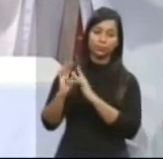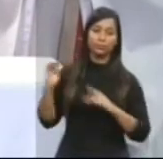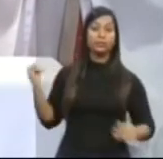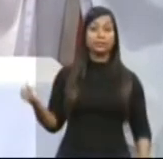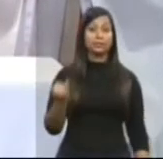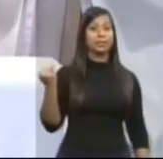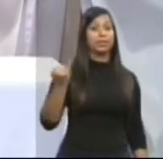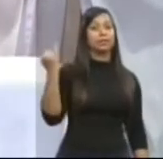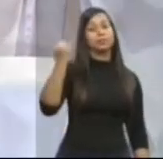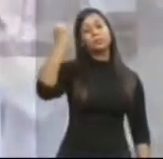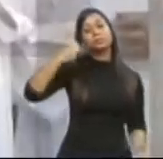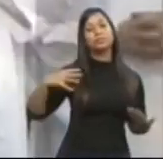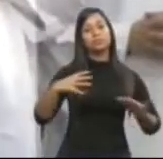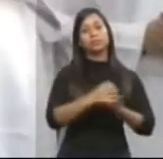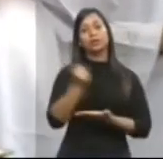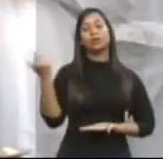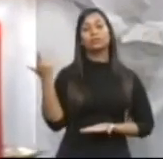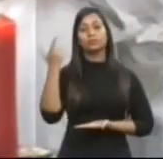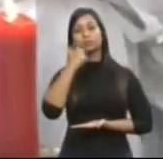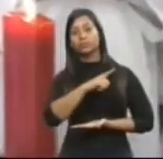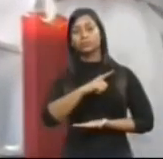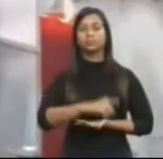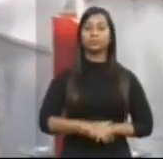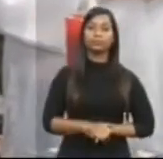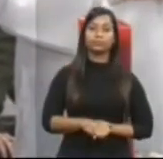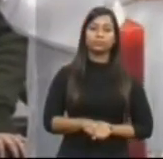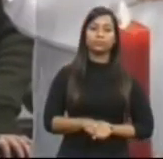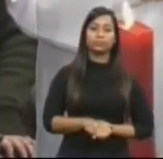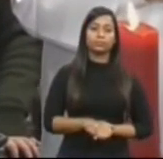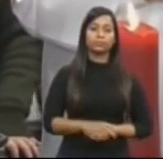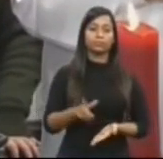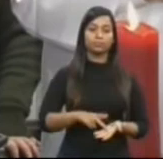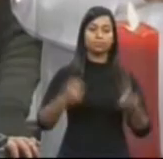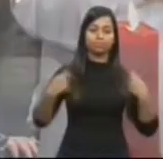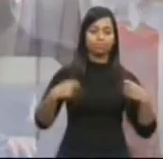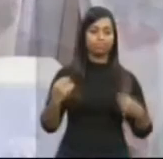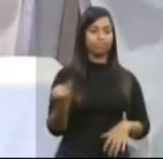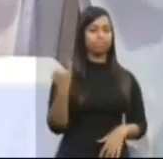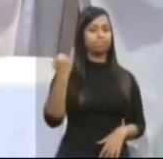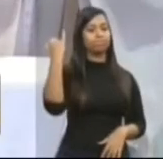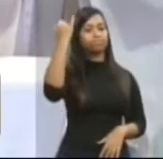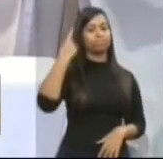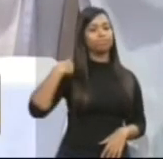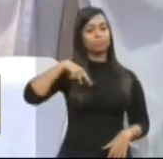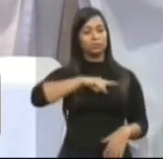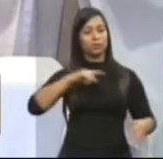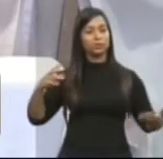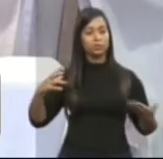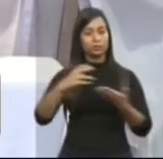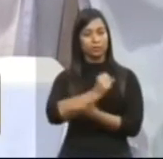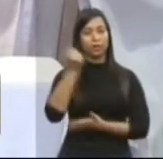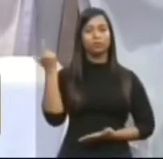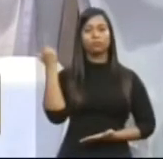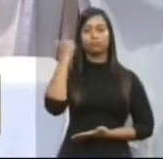Senhor nosso Deus. É nosso dever e nossa salvação. Na verdade, é justo e